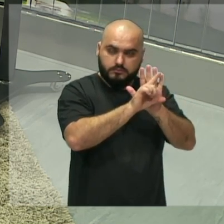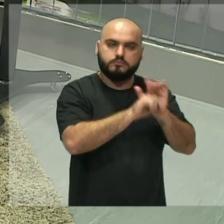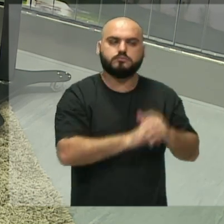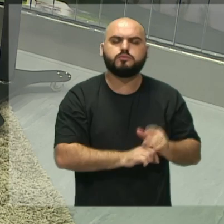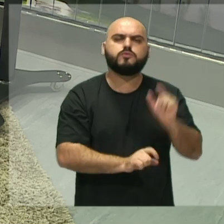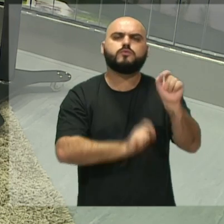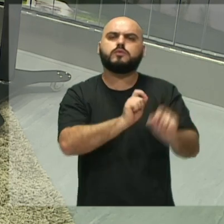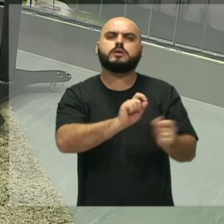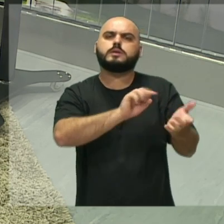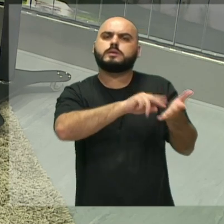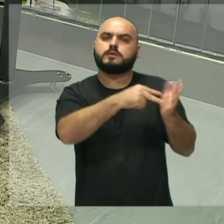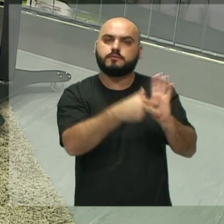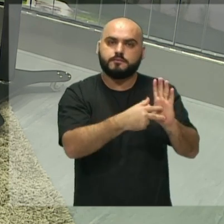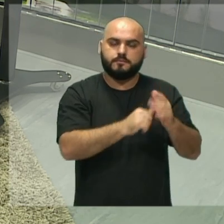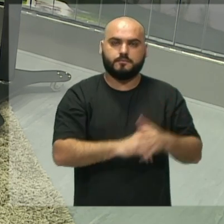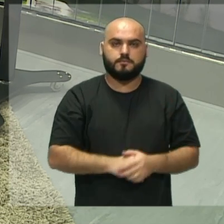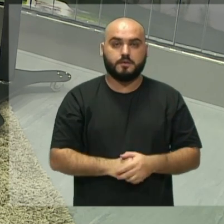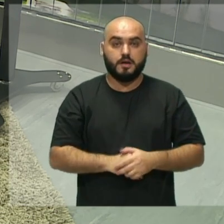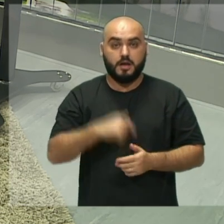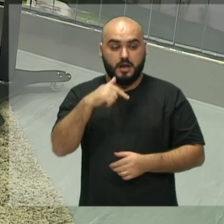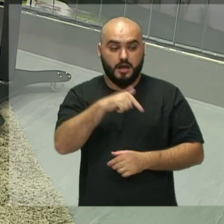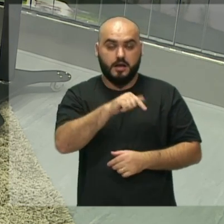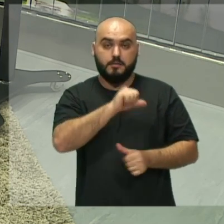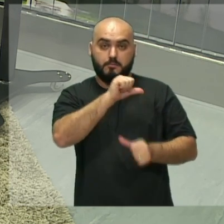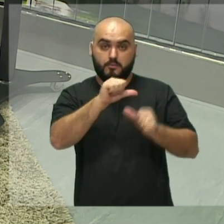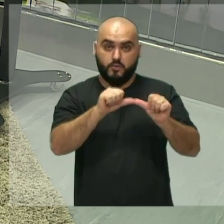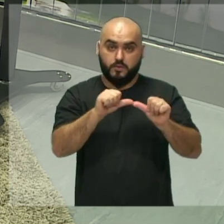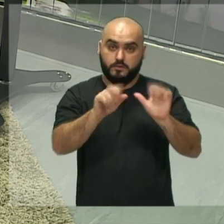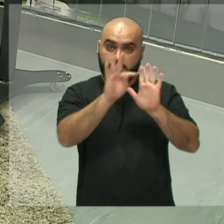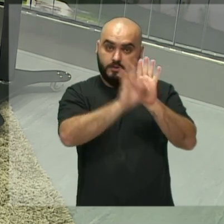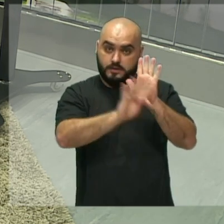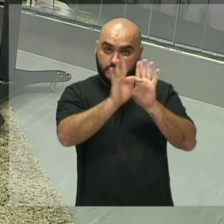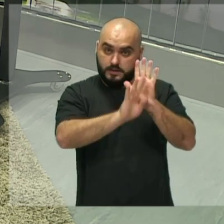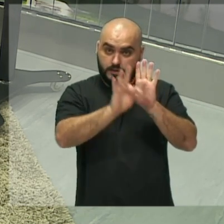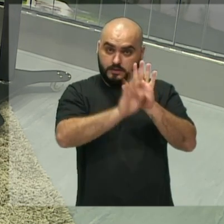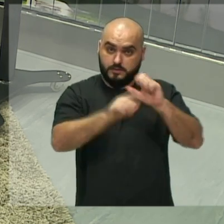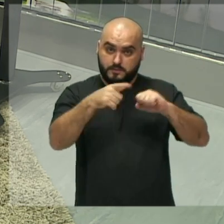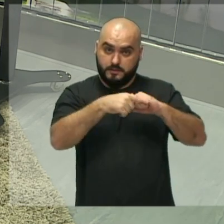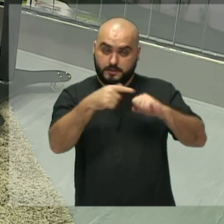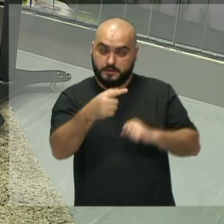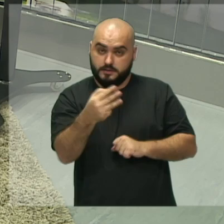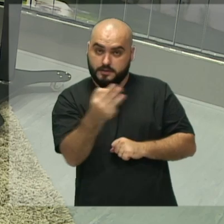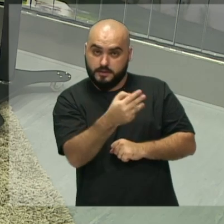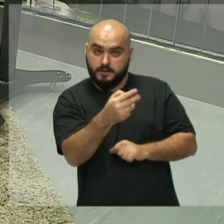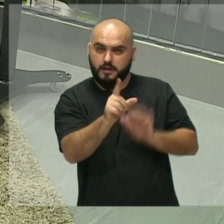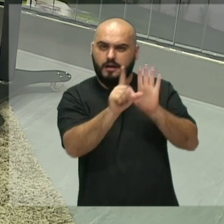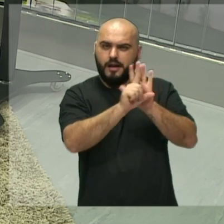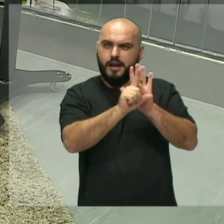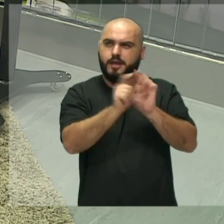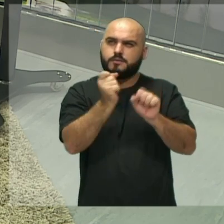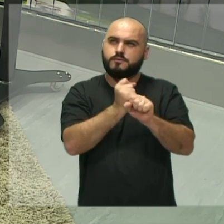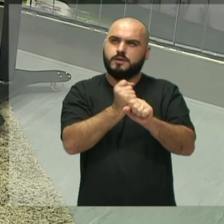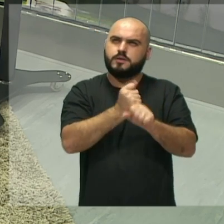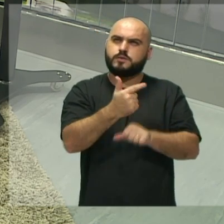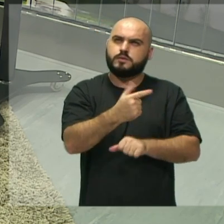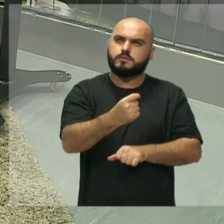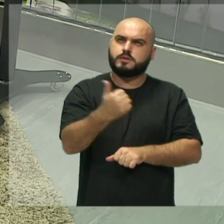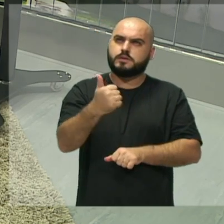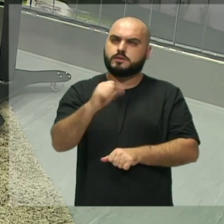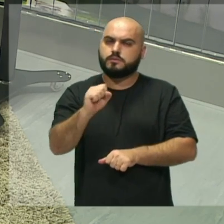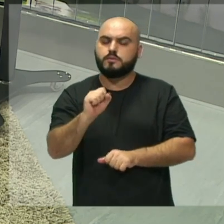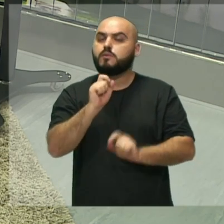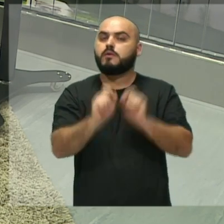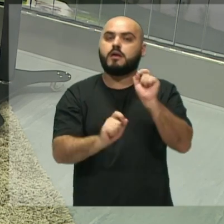ele inclui, na verdade, um inciso ao parágrafo 3º, ao artigo 3º de uma lei de 2018 que fala da